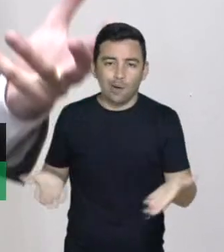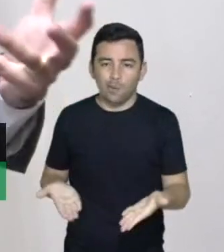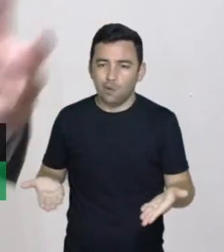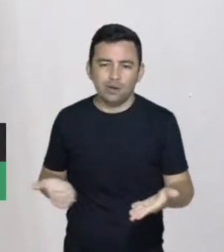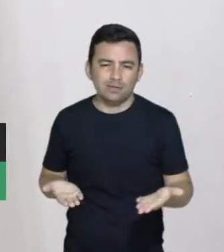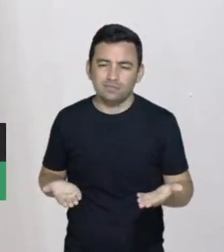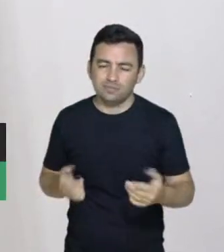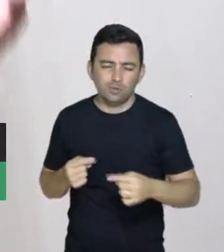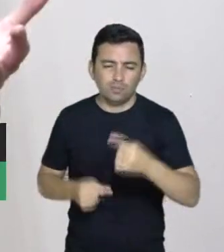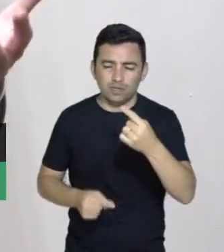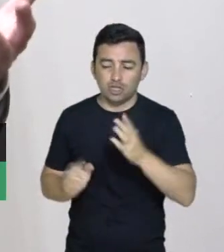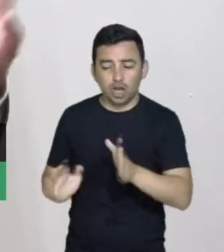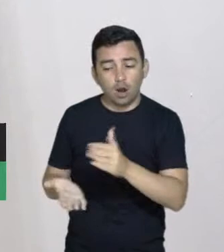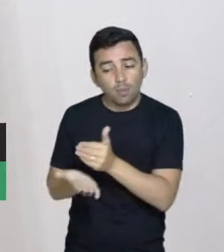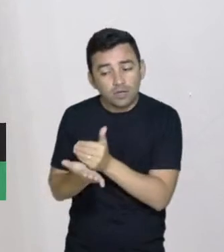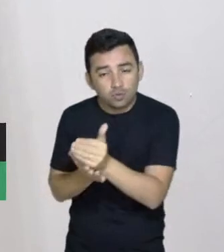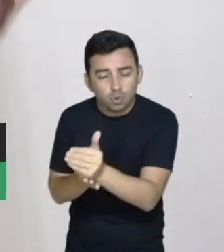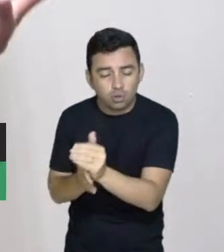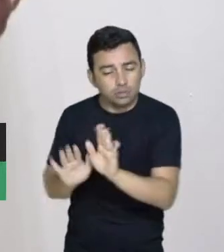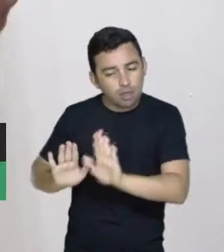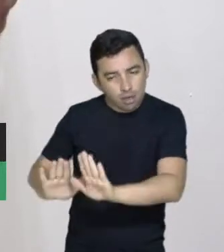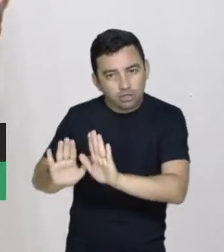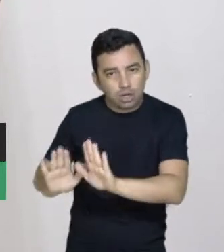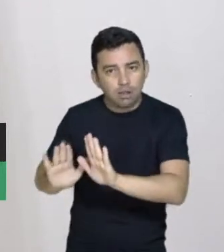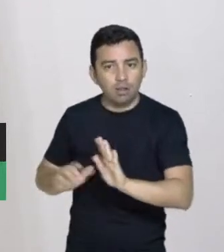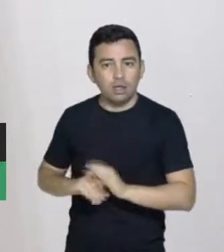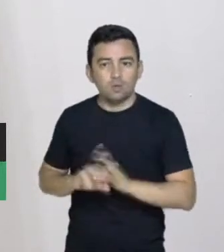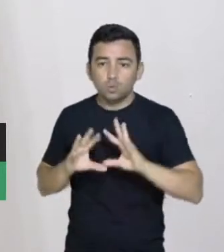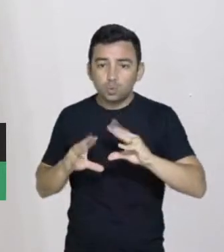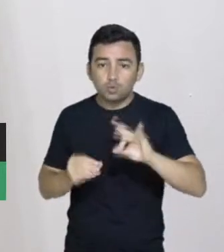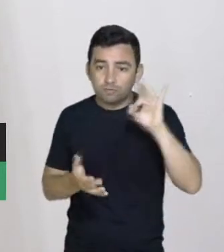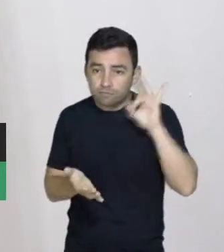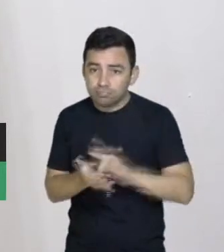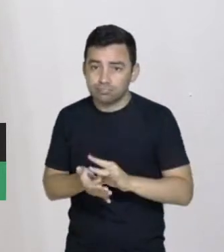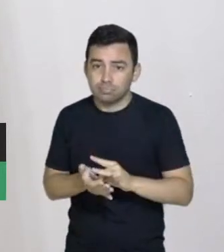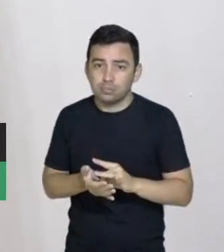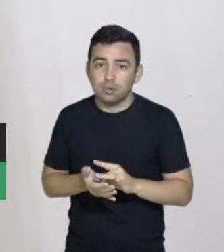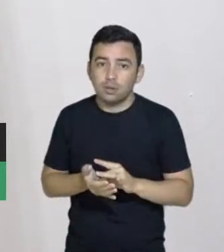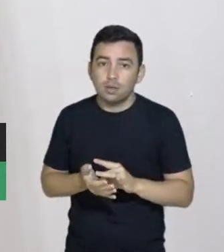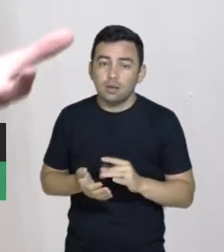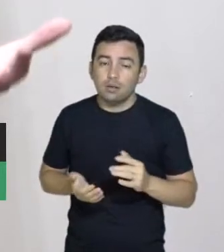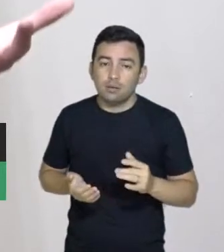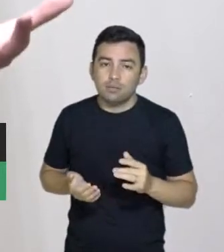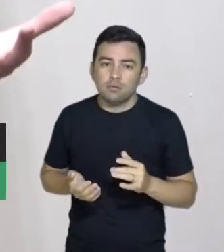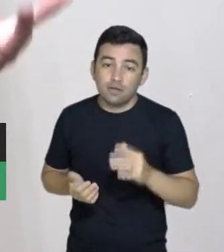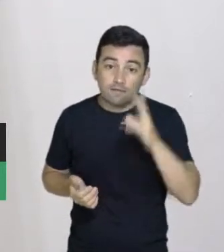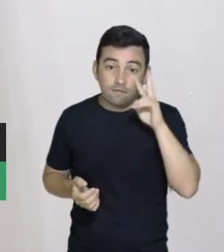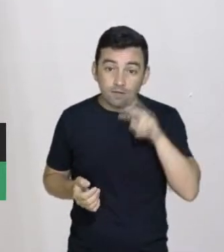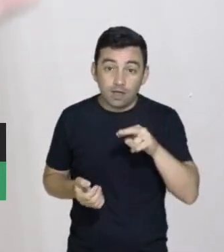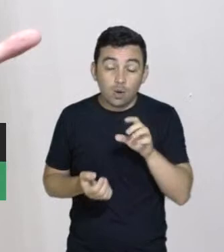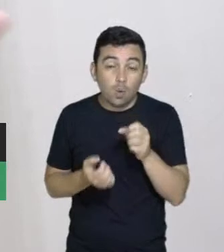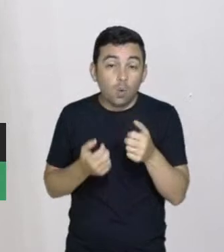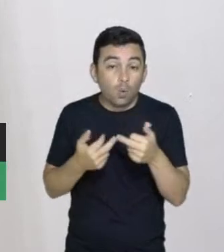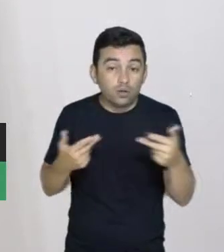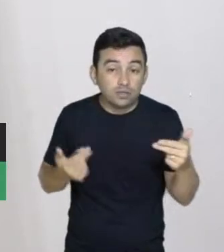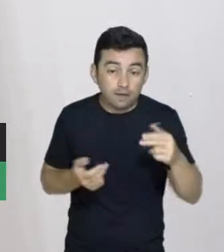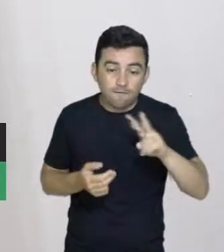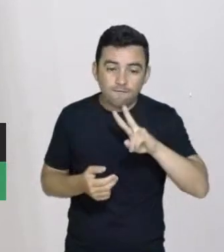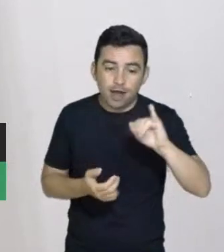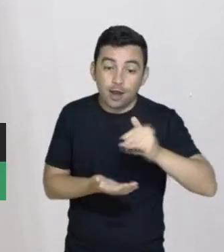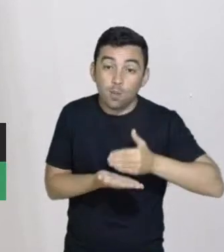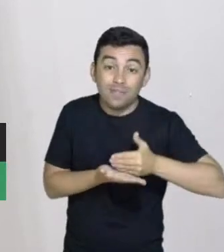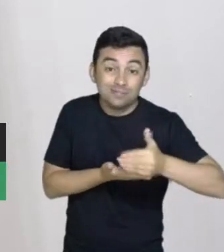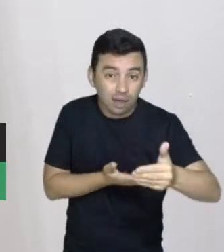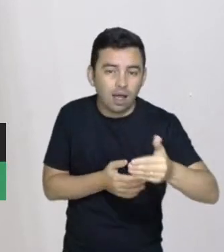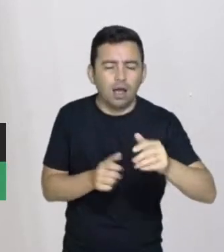que já se iniciou. Toda oportunidade do mundo e toda legitimidade do mundo a se rever aquilo que está para iniciar, mas não fazer a conversão